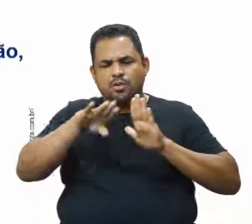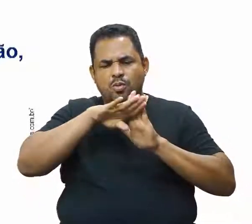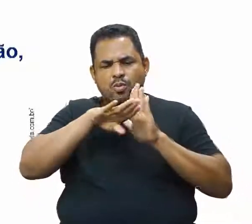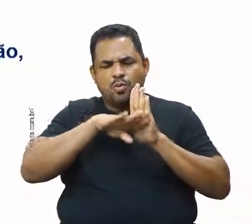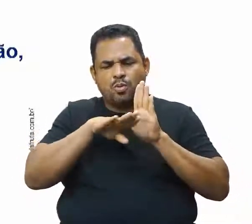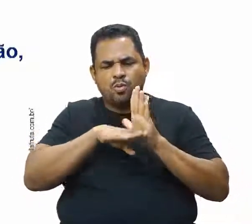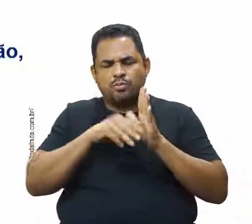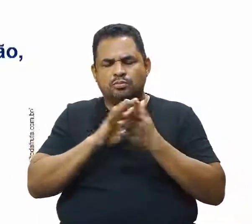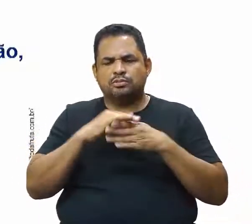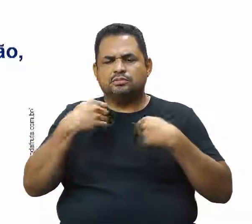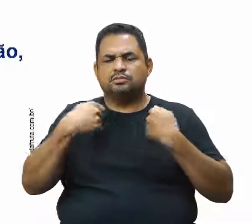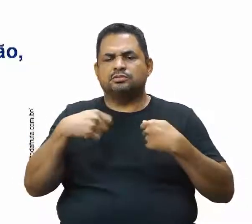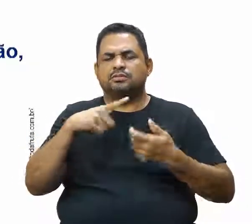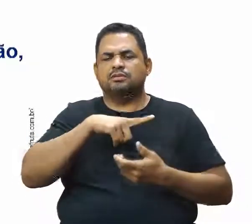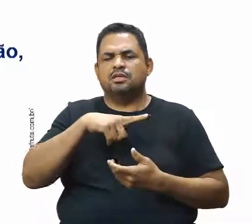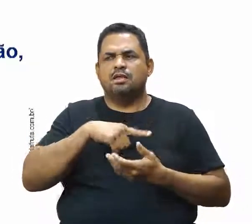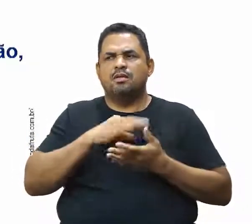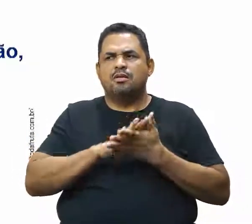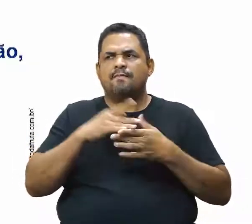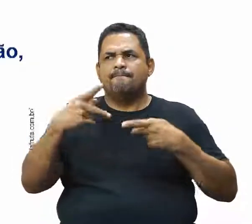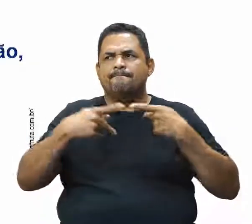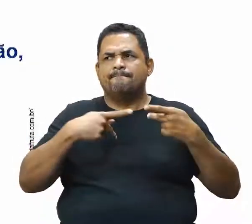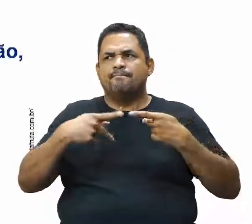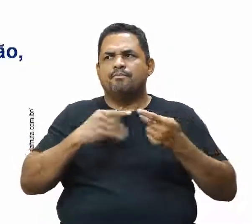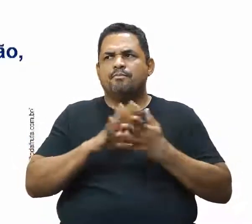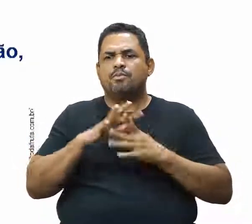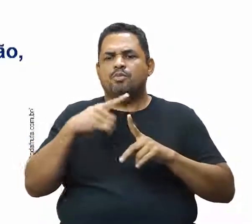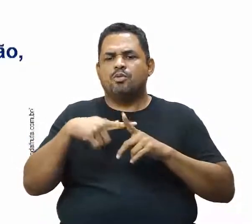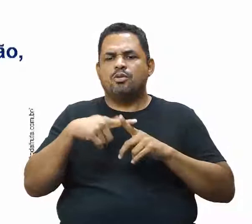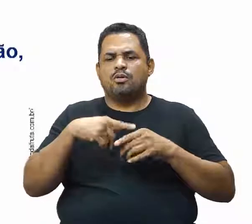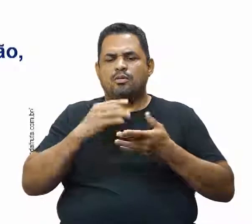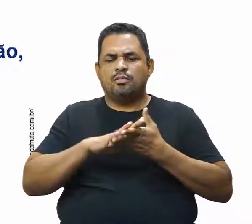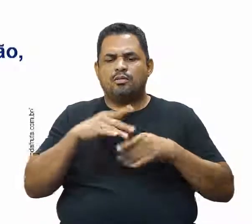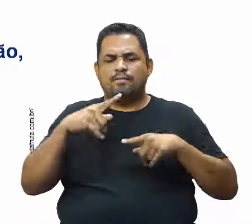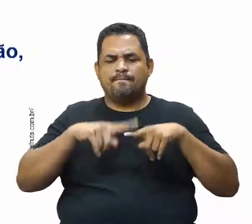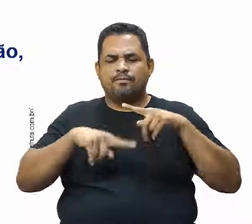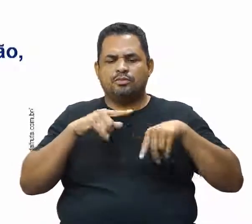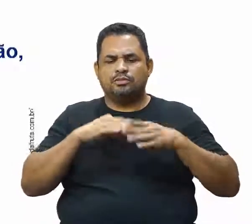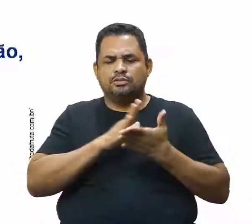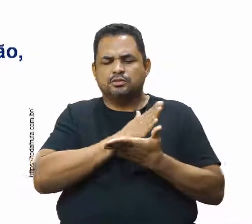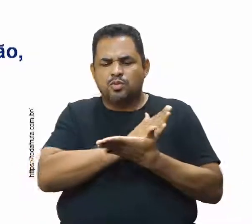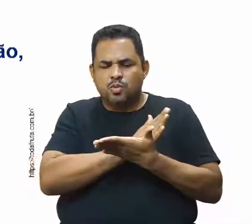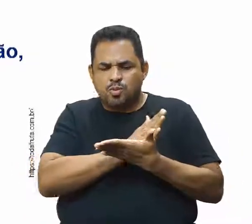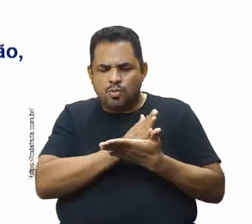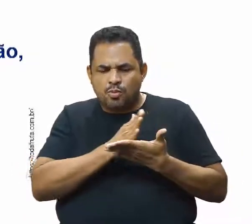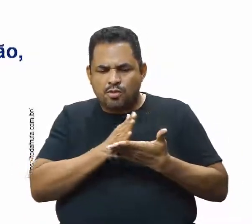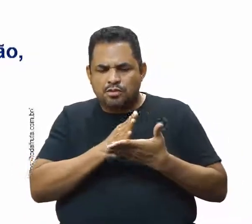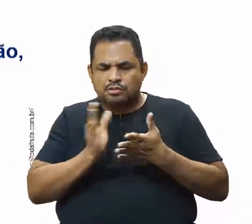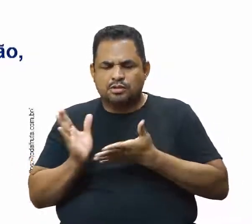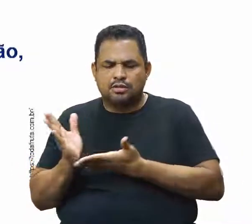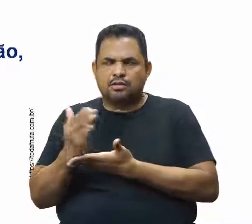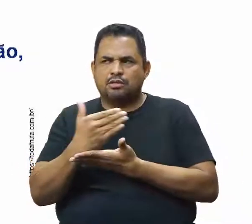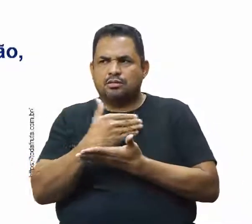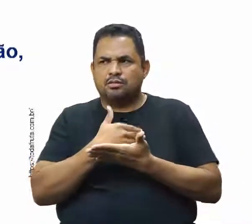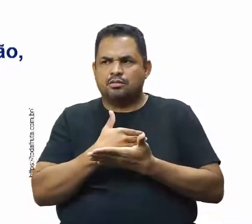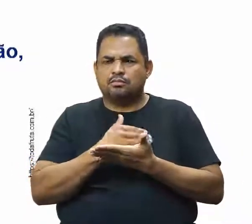um planejamento, porque o produto, desde o início da colheita até o processo, colheu,